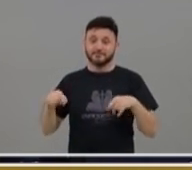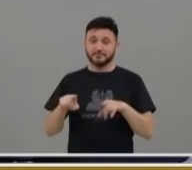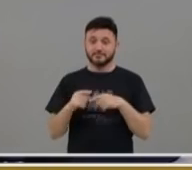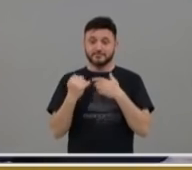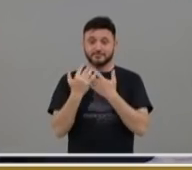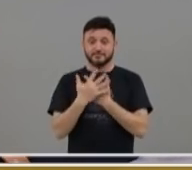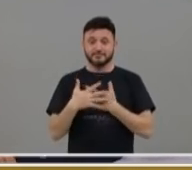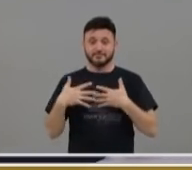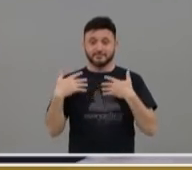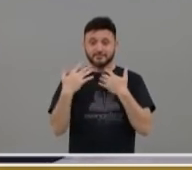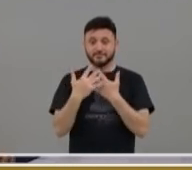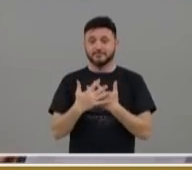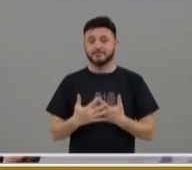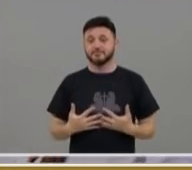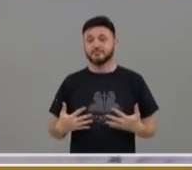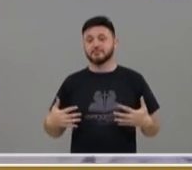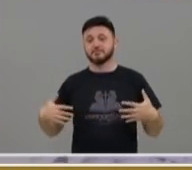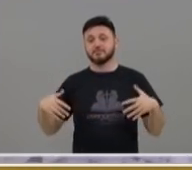vem